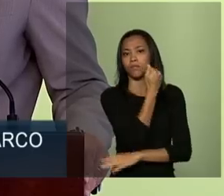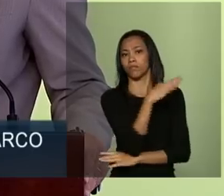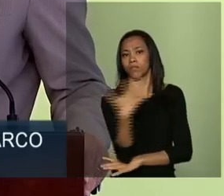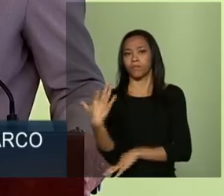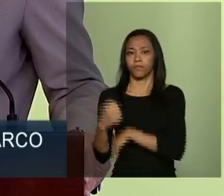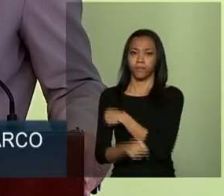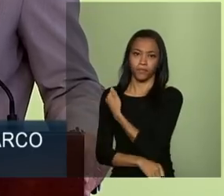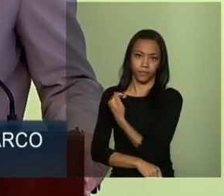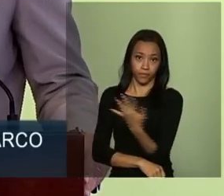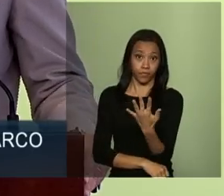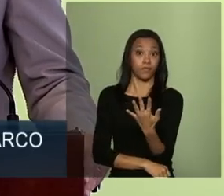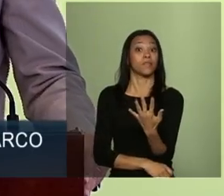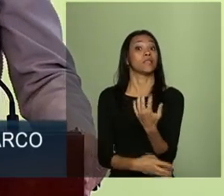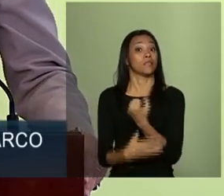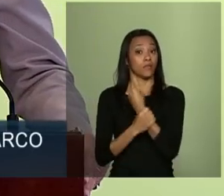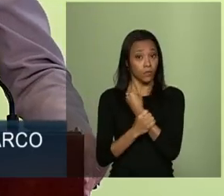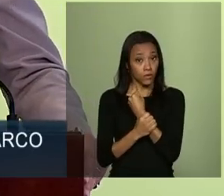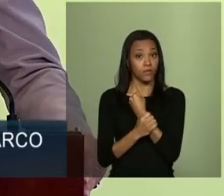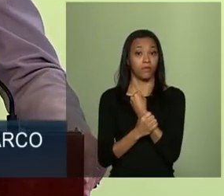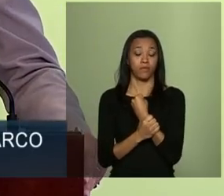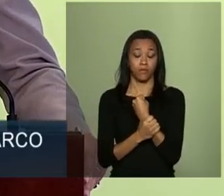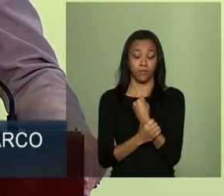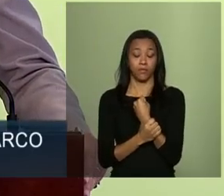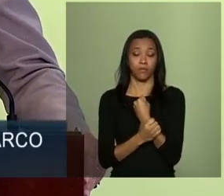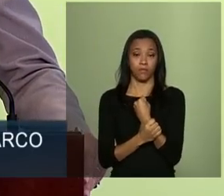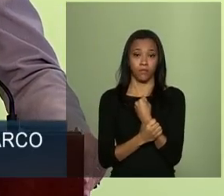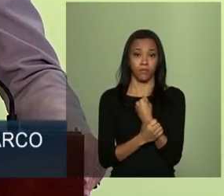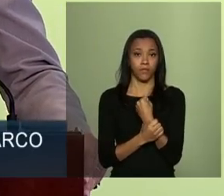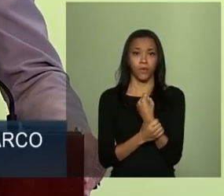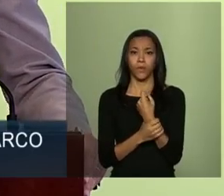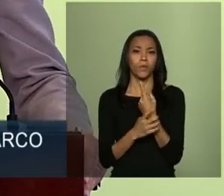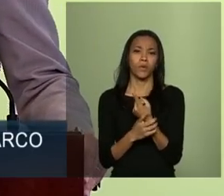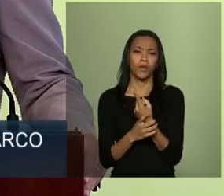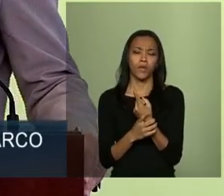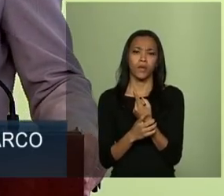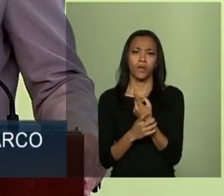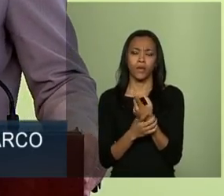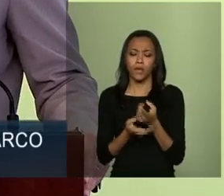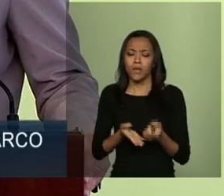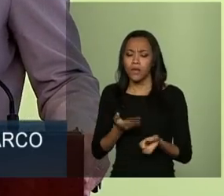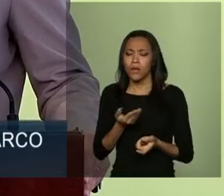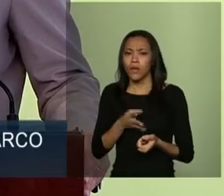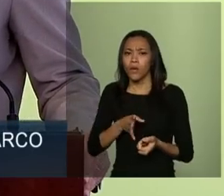de segurança para o conhecimento